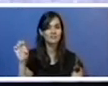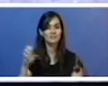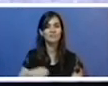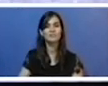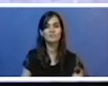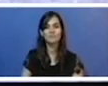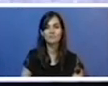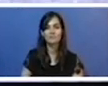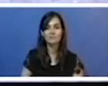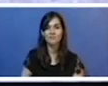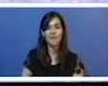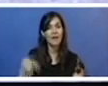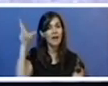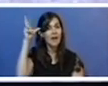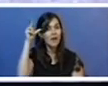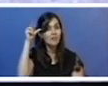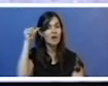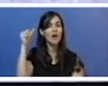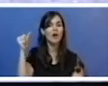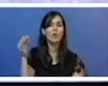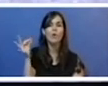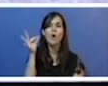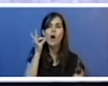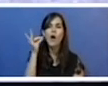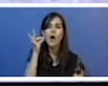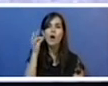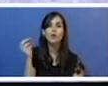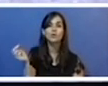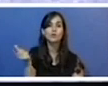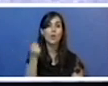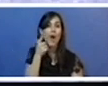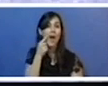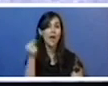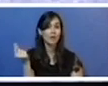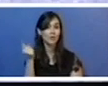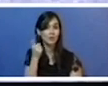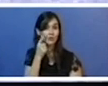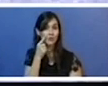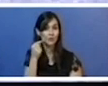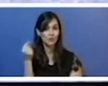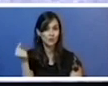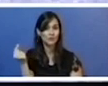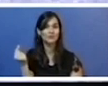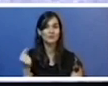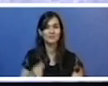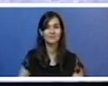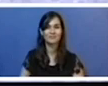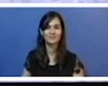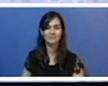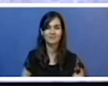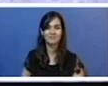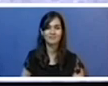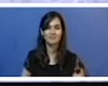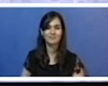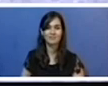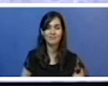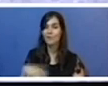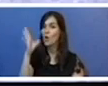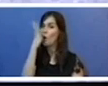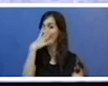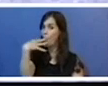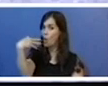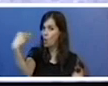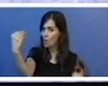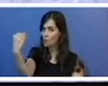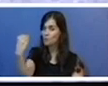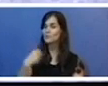um cavalo, rato, gato doméstico, outros gatos também, tudo gato do mato, lobo,